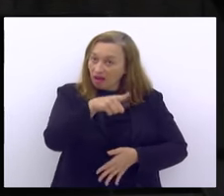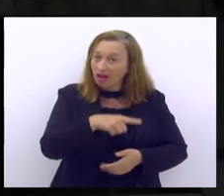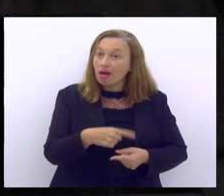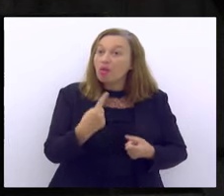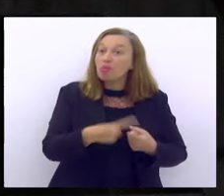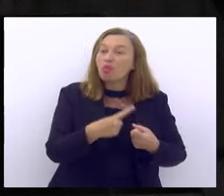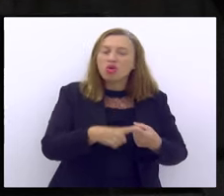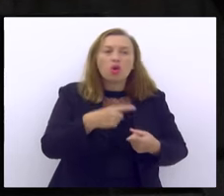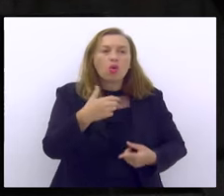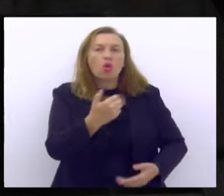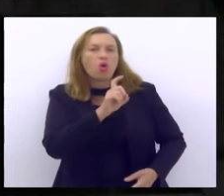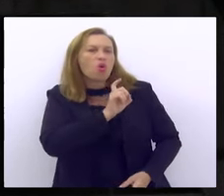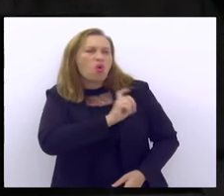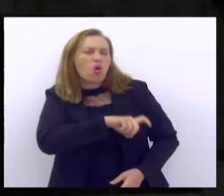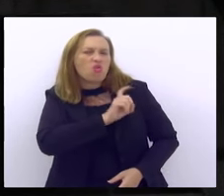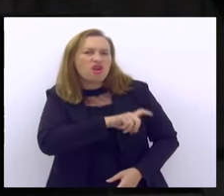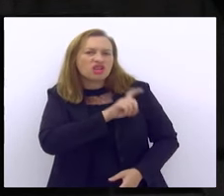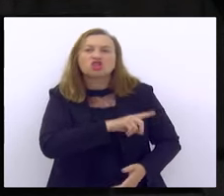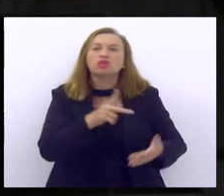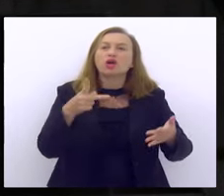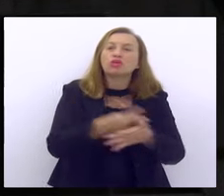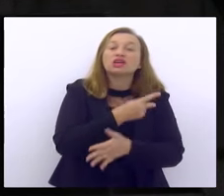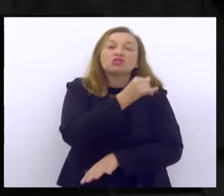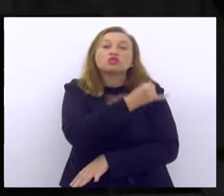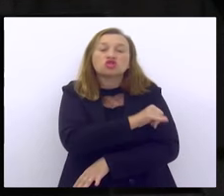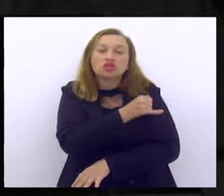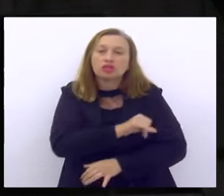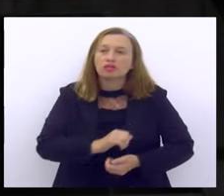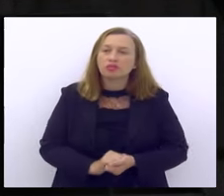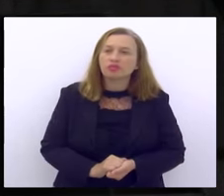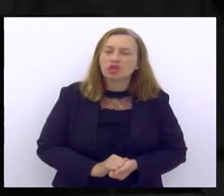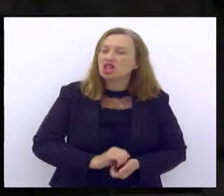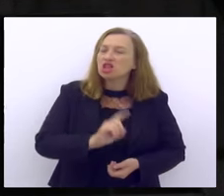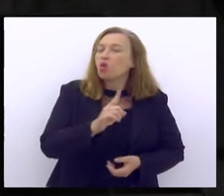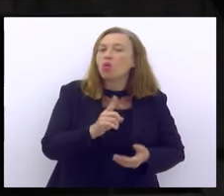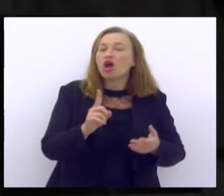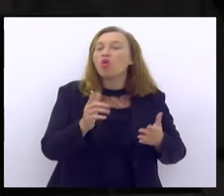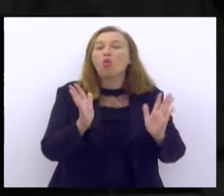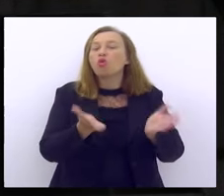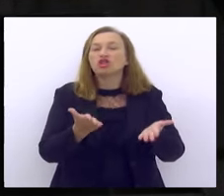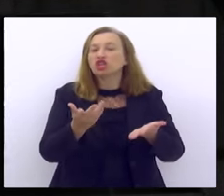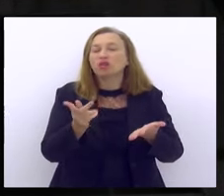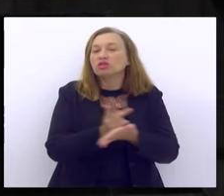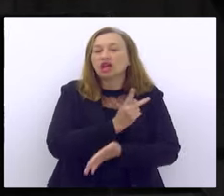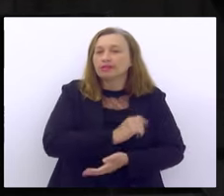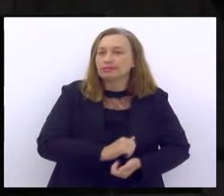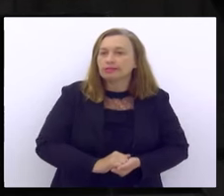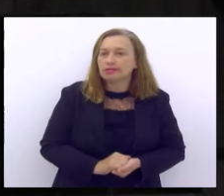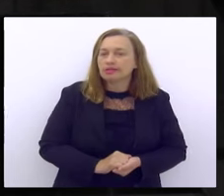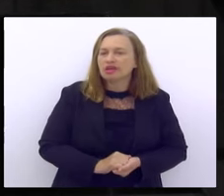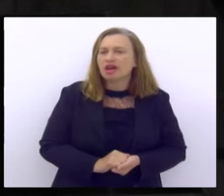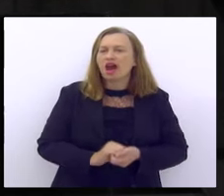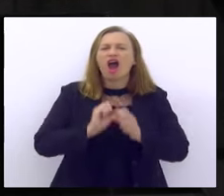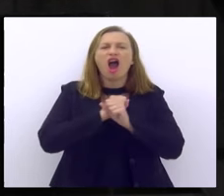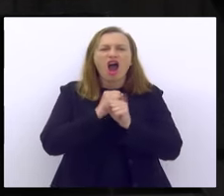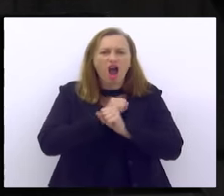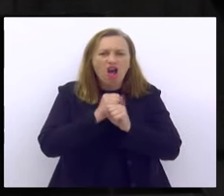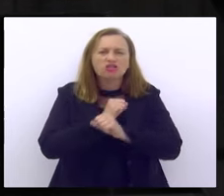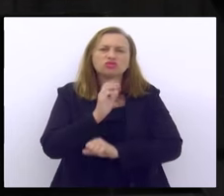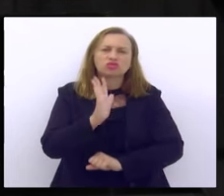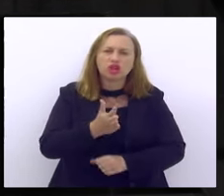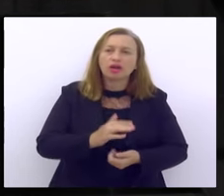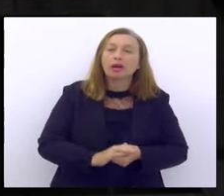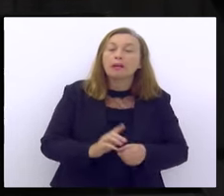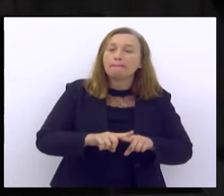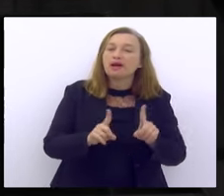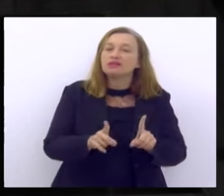Porque é uma covardia o que acontece no Rio de Janeiro. Não é de hoje. Acontece há muito tempo.